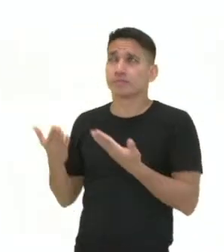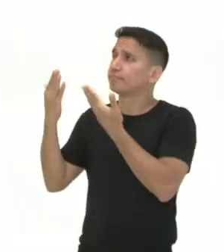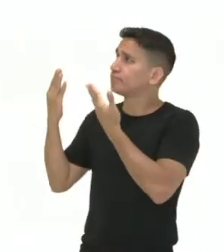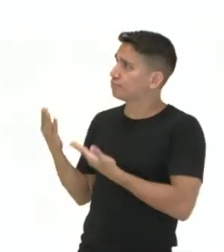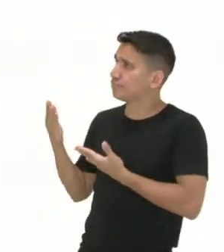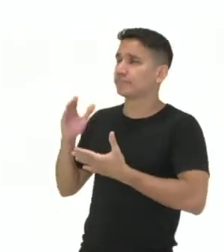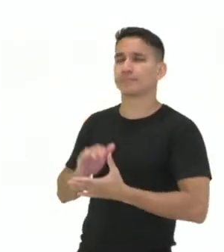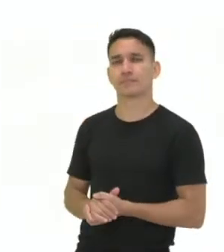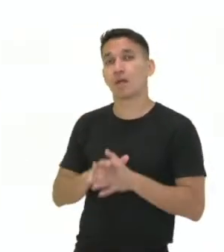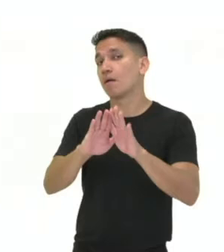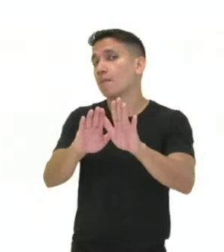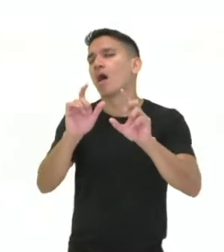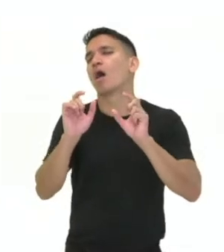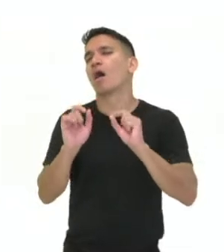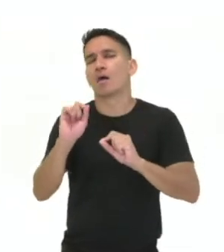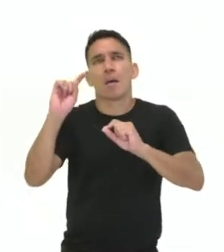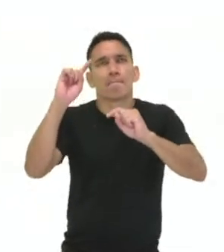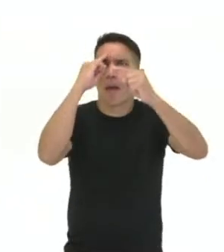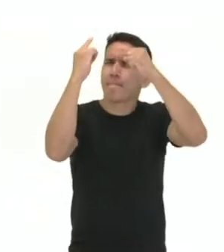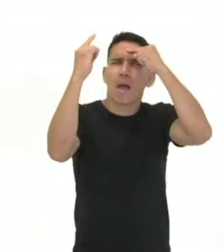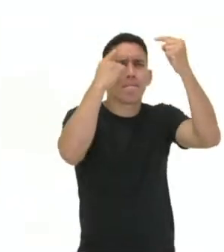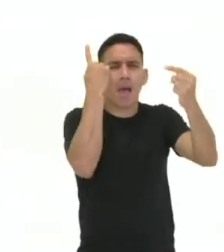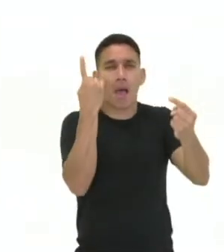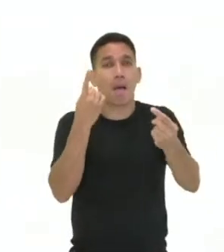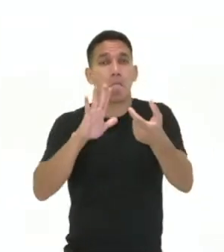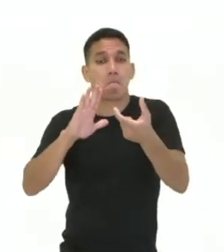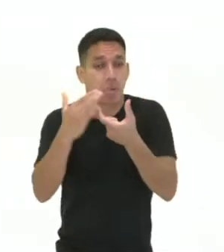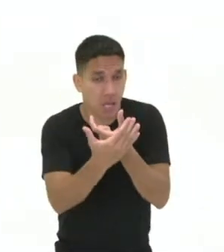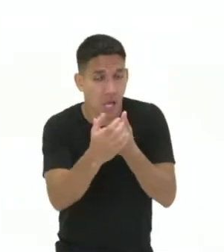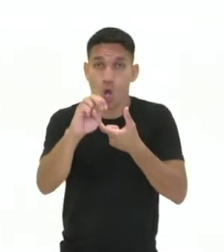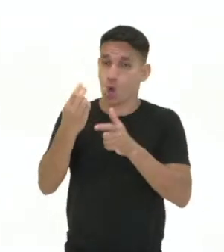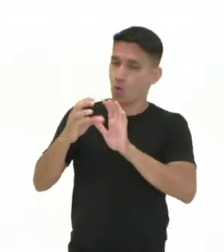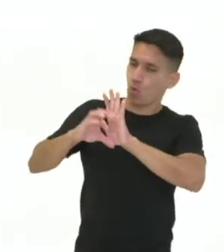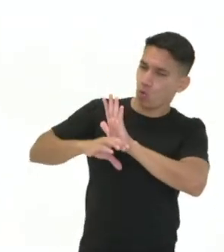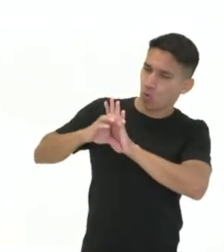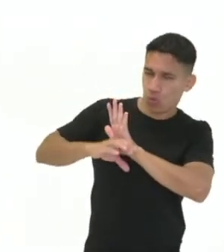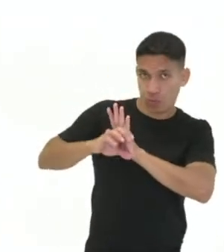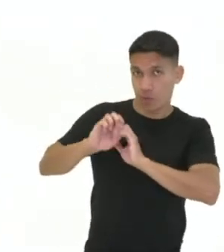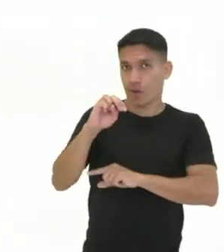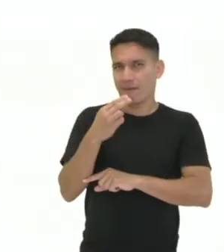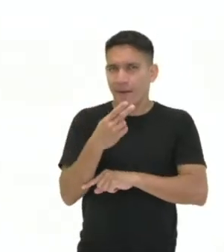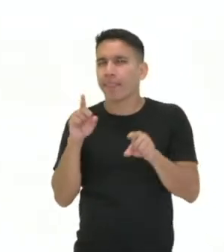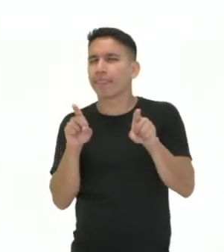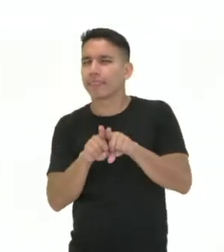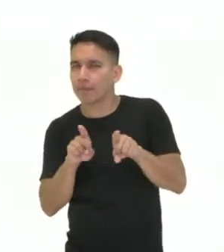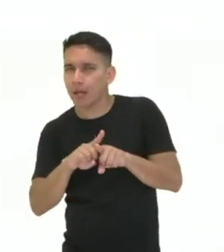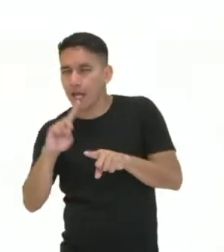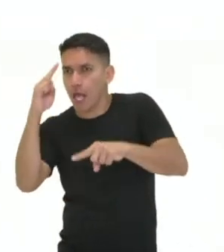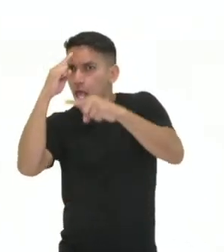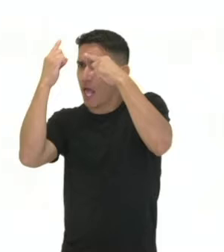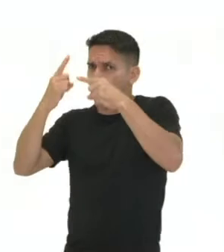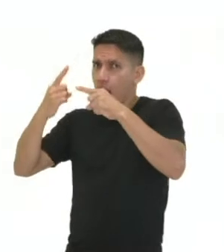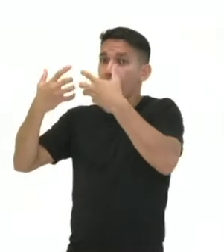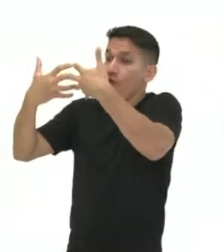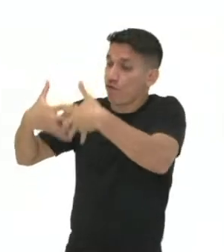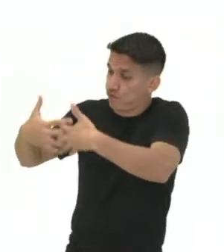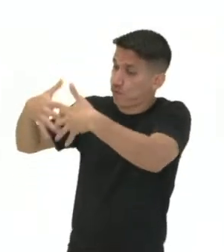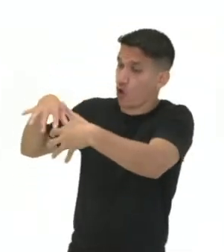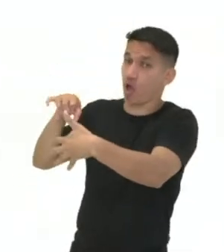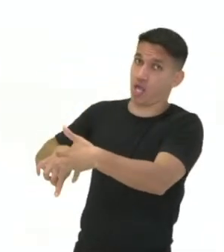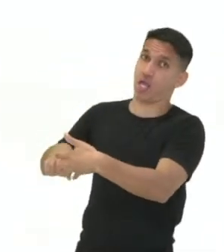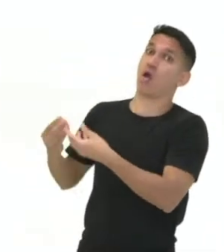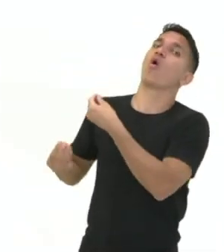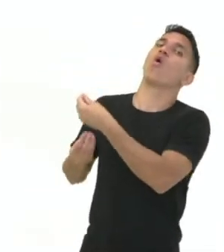Aristóteles. Mas entre inventar palavras ou conceitos e inventar a coisa, a política ela mesma, há